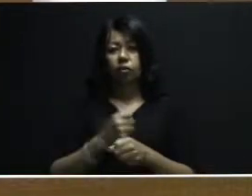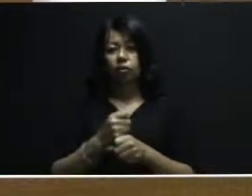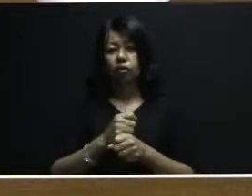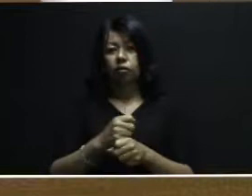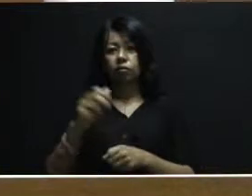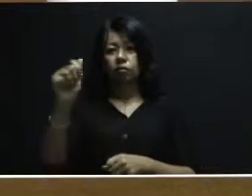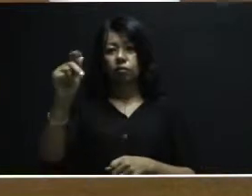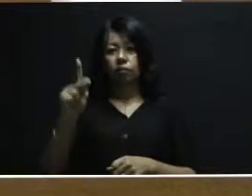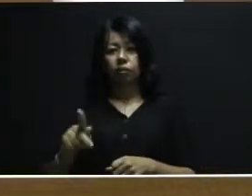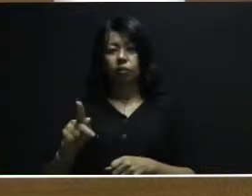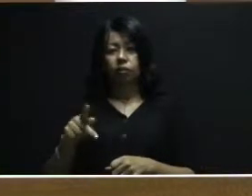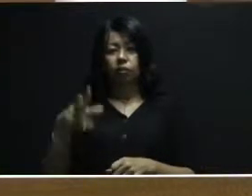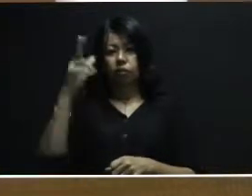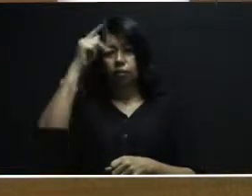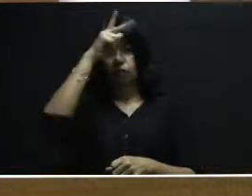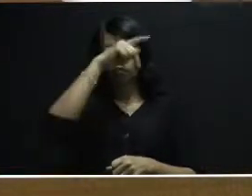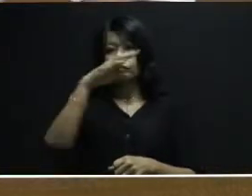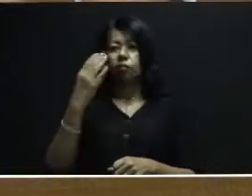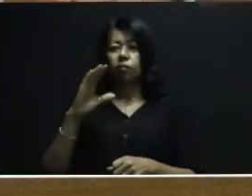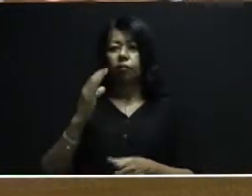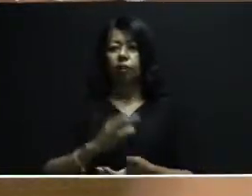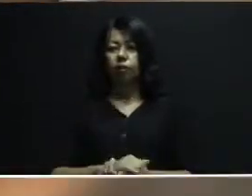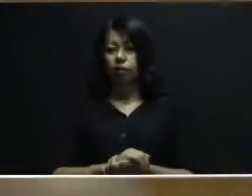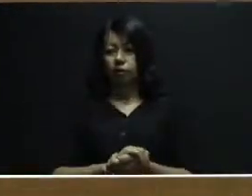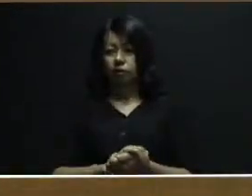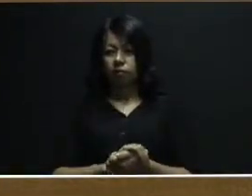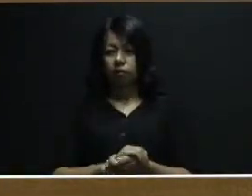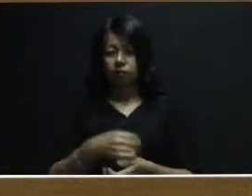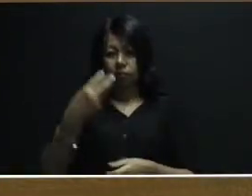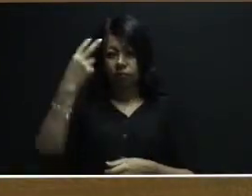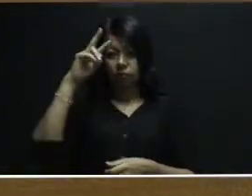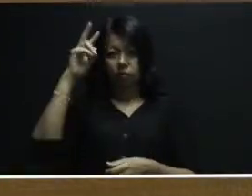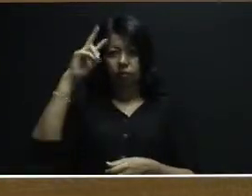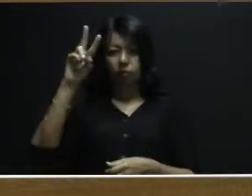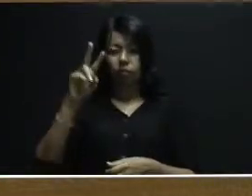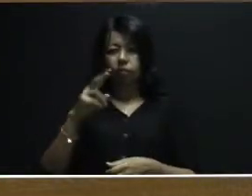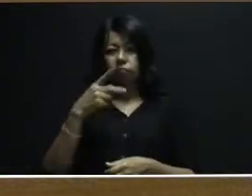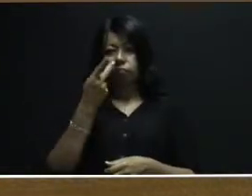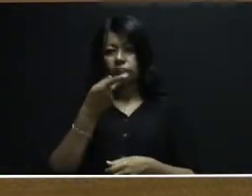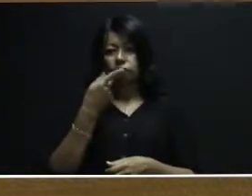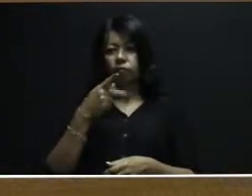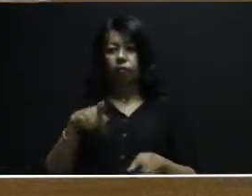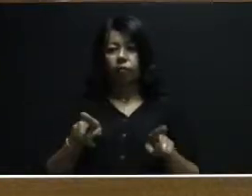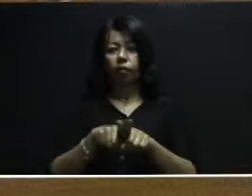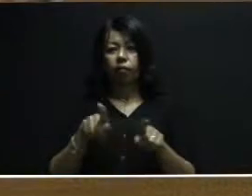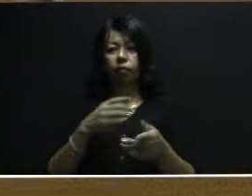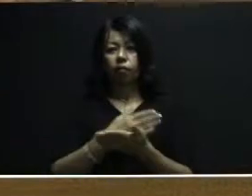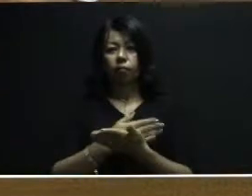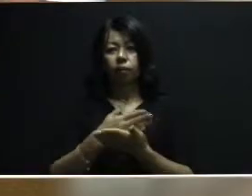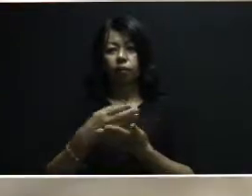de Cubatão. Como todo mundo tem uma história para contar, eu